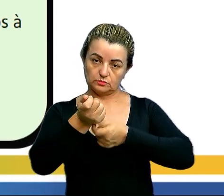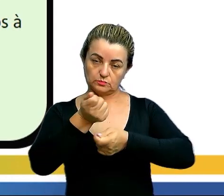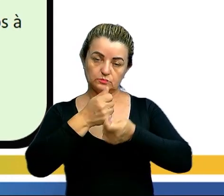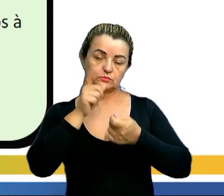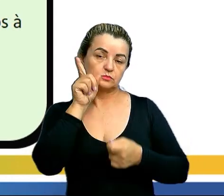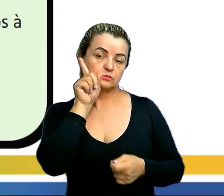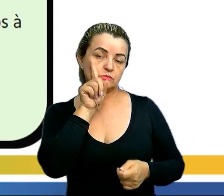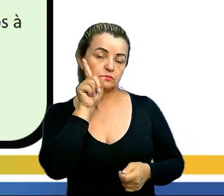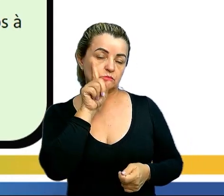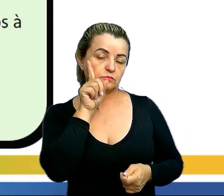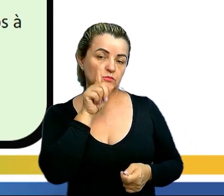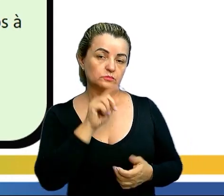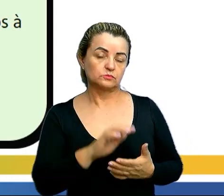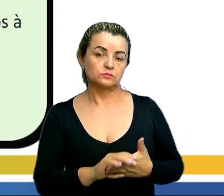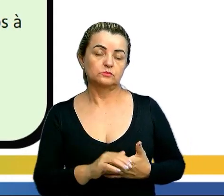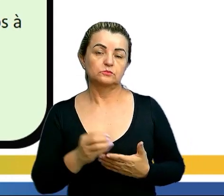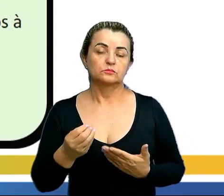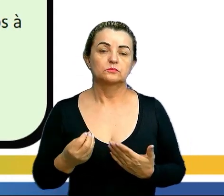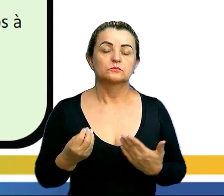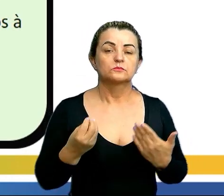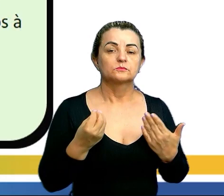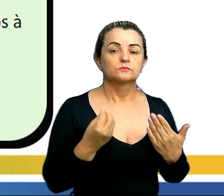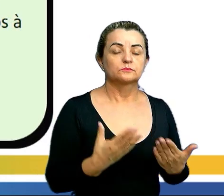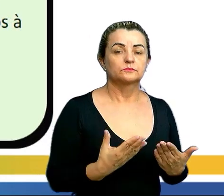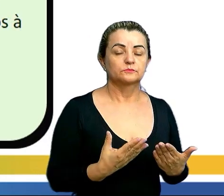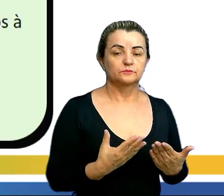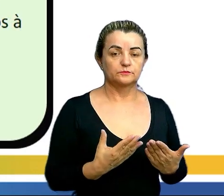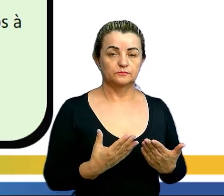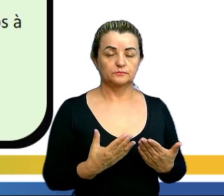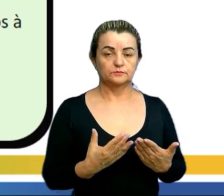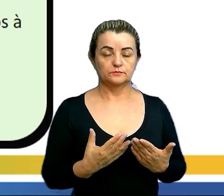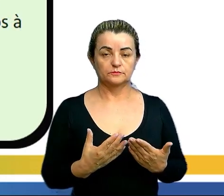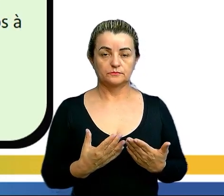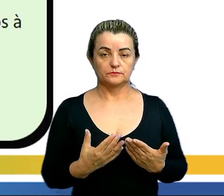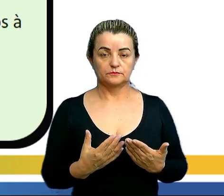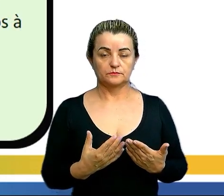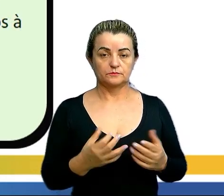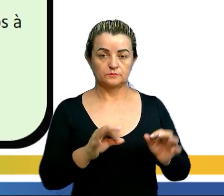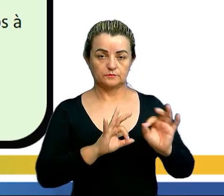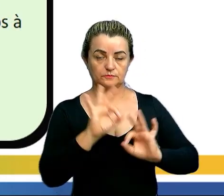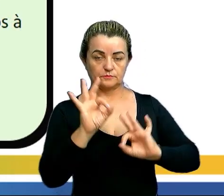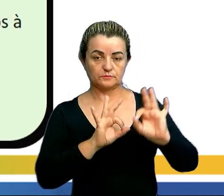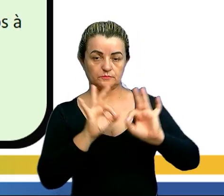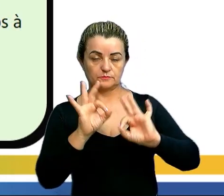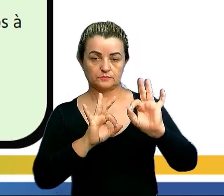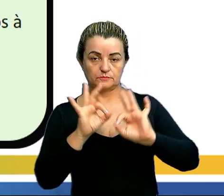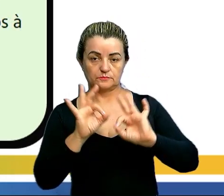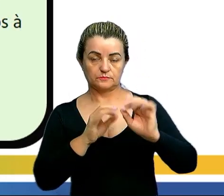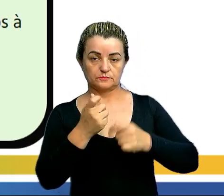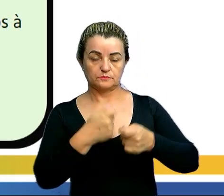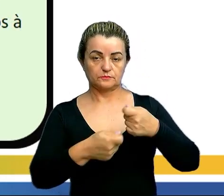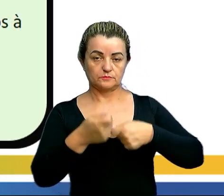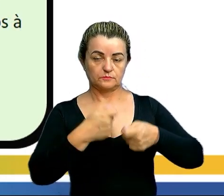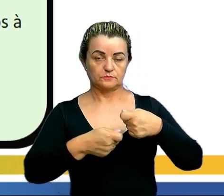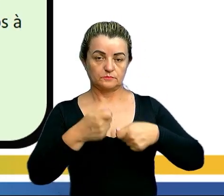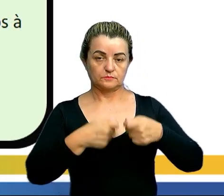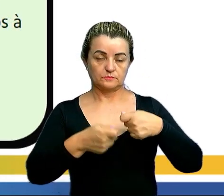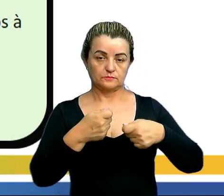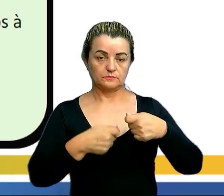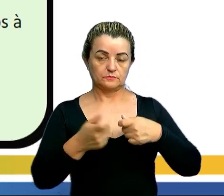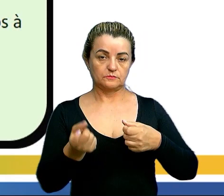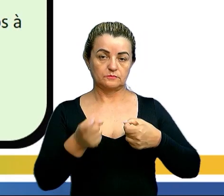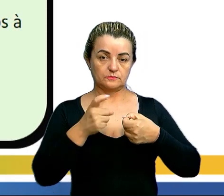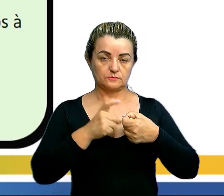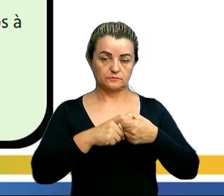Estados Unidos. Então, ela vai oferecer, né, fazendo parte da doutrina Truman, o Plano Marshall é um plano econômico voltado